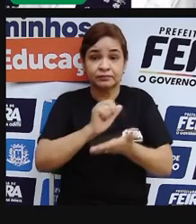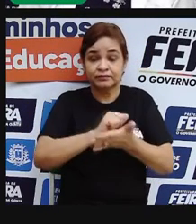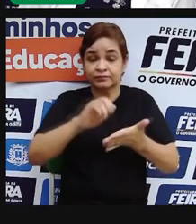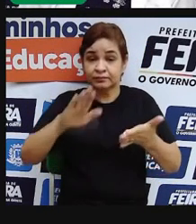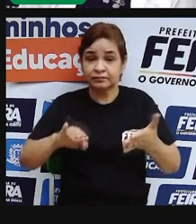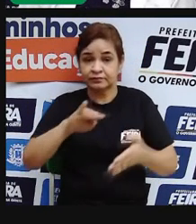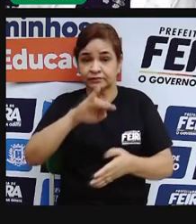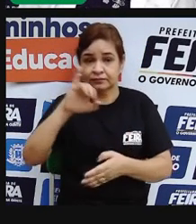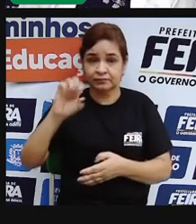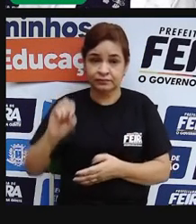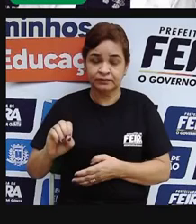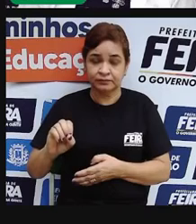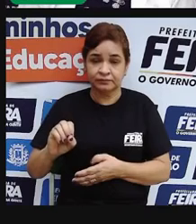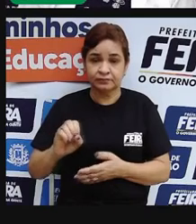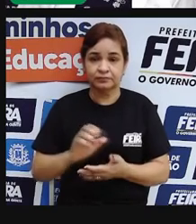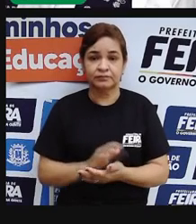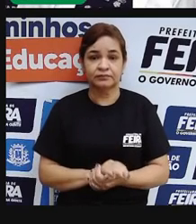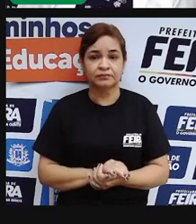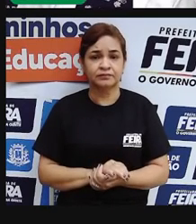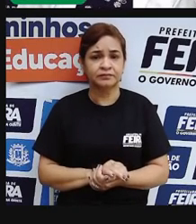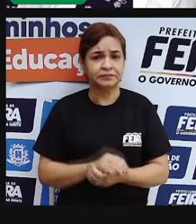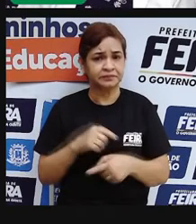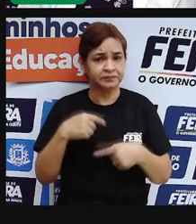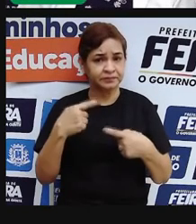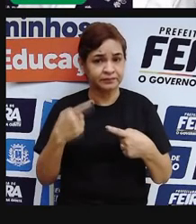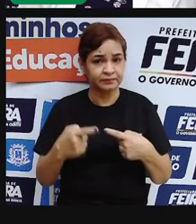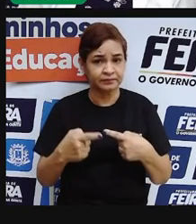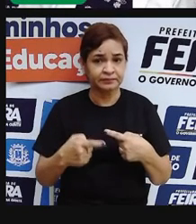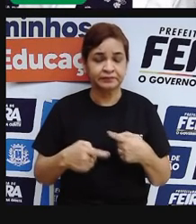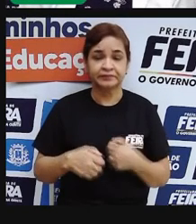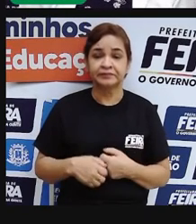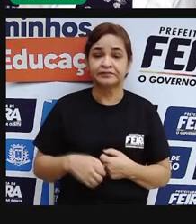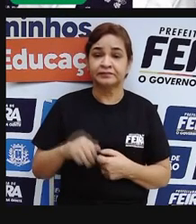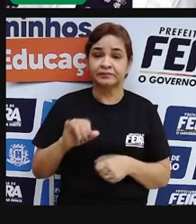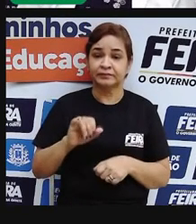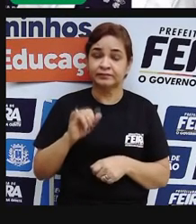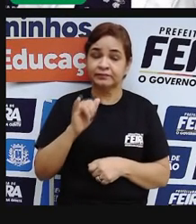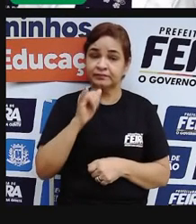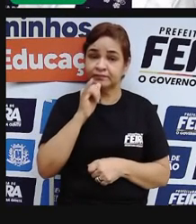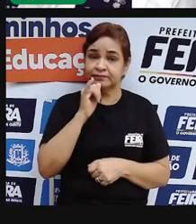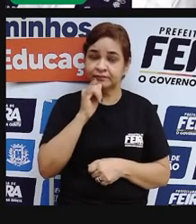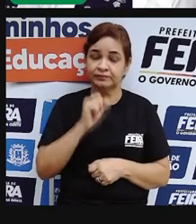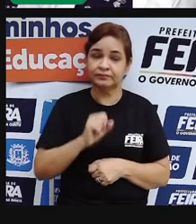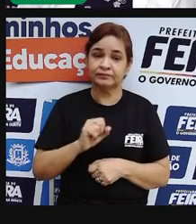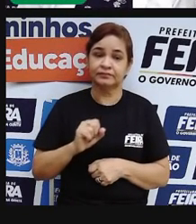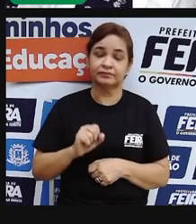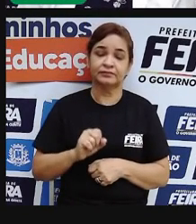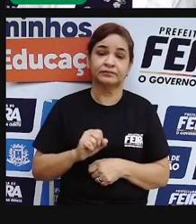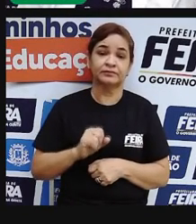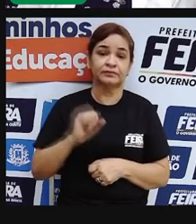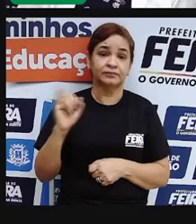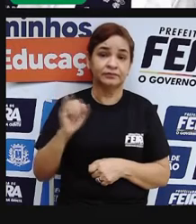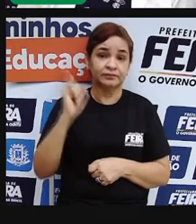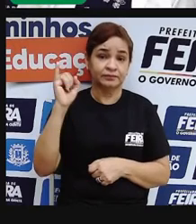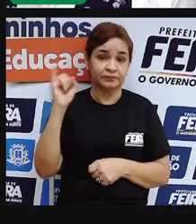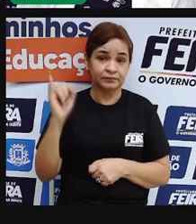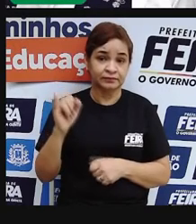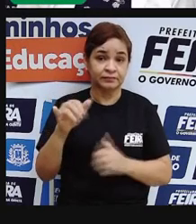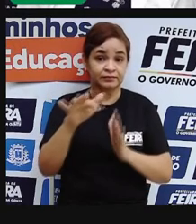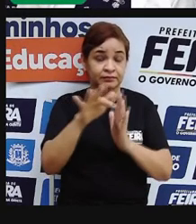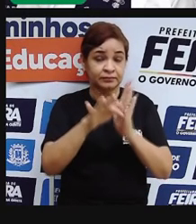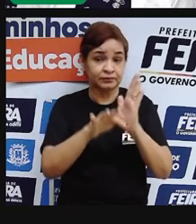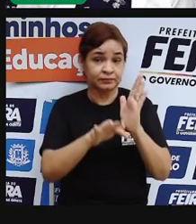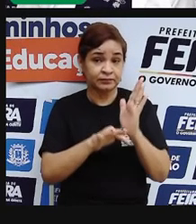características biológicas e por isso a personagem principal do texto que abriu nossa